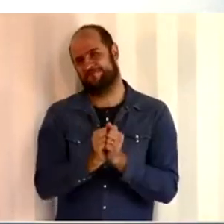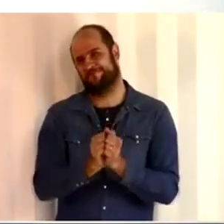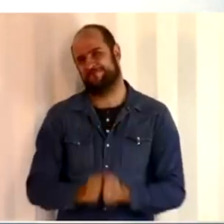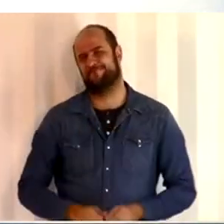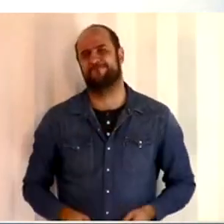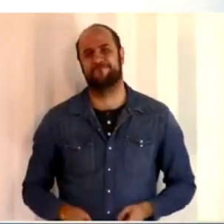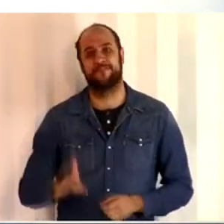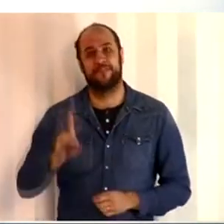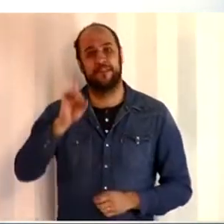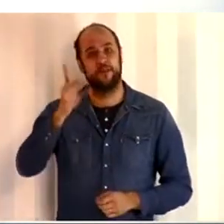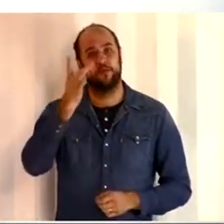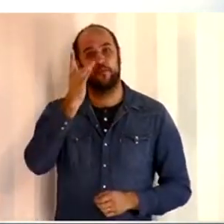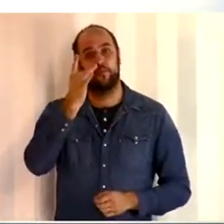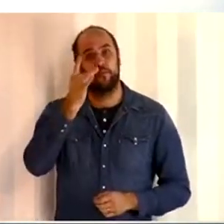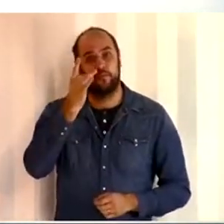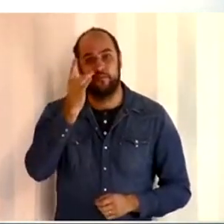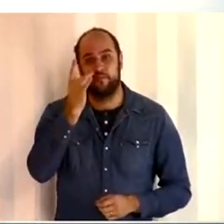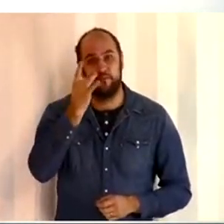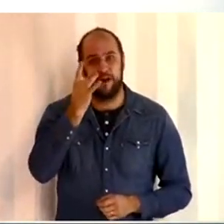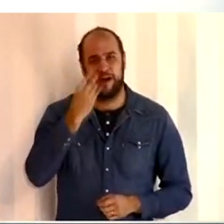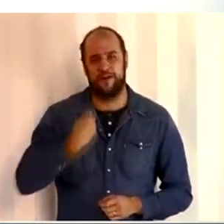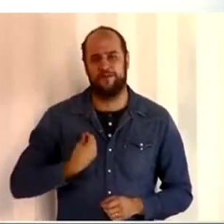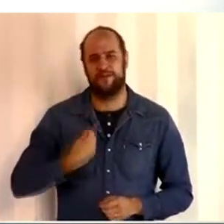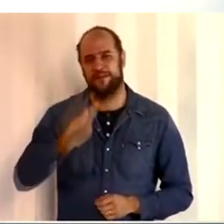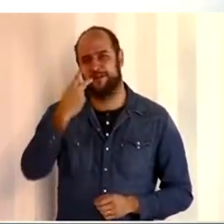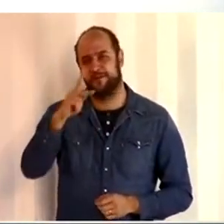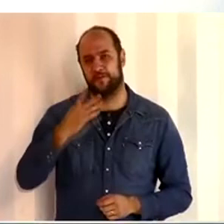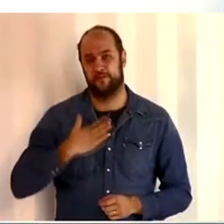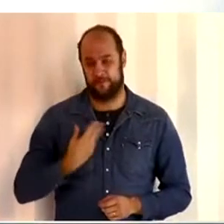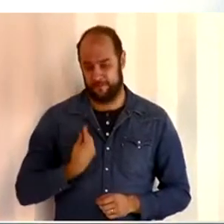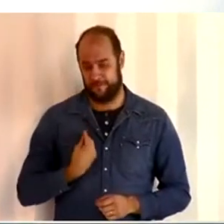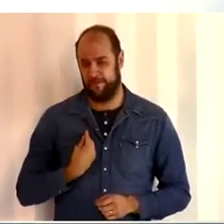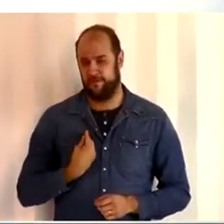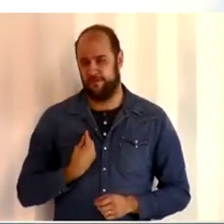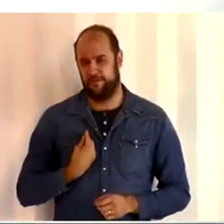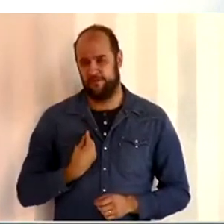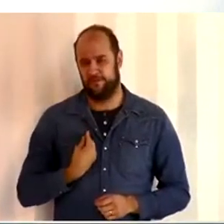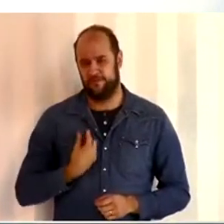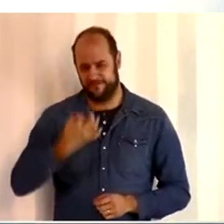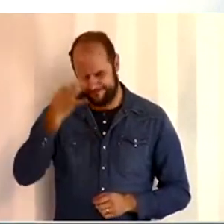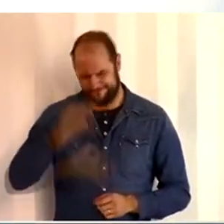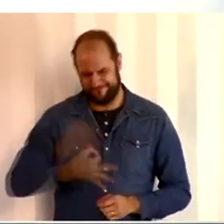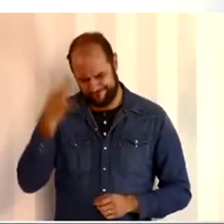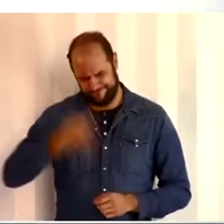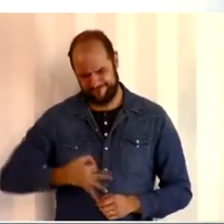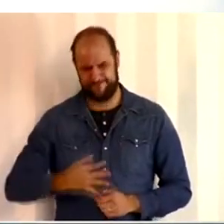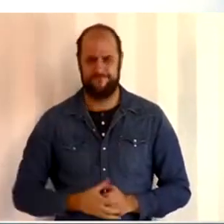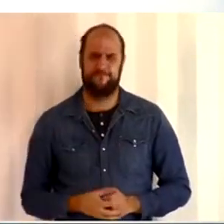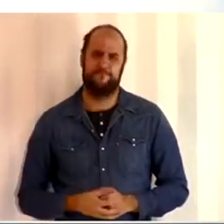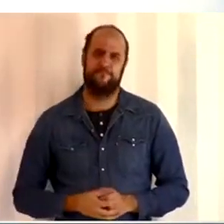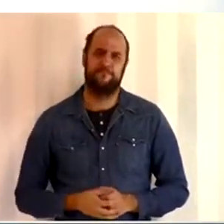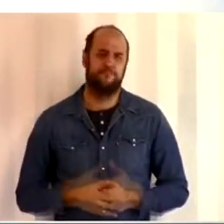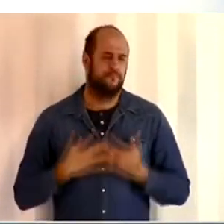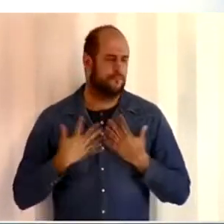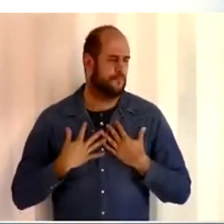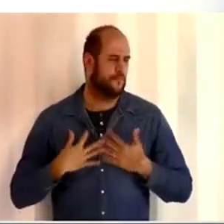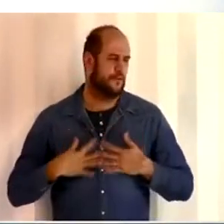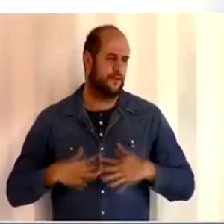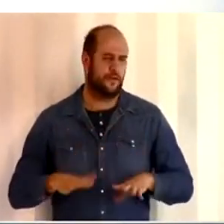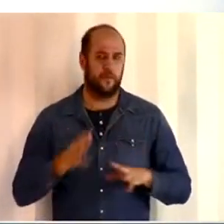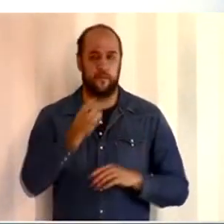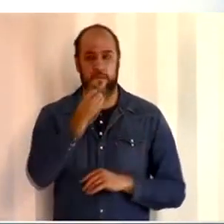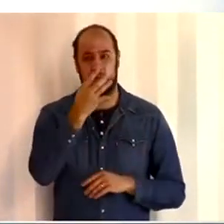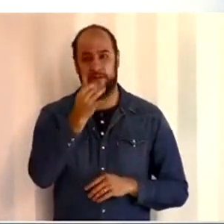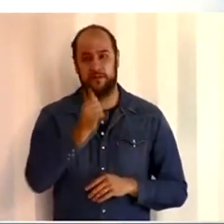Deus está presente na minha e na sua vida também, meu irmão. Não duvide disso. Não duvide disso. Descanse nesta